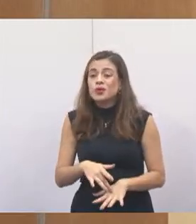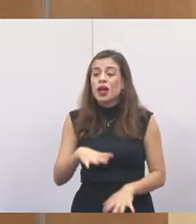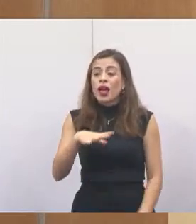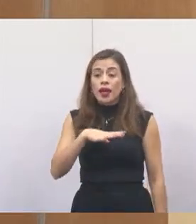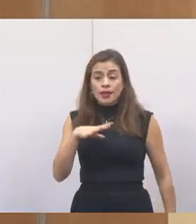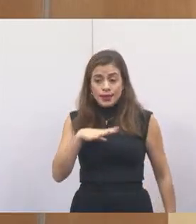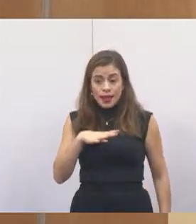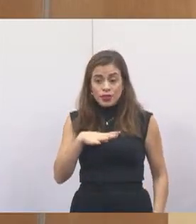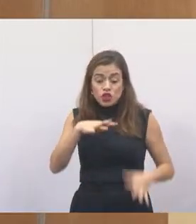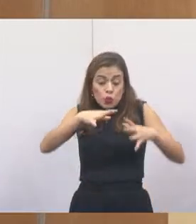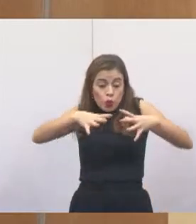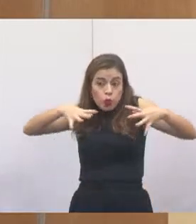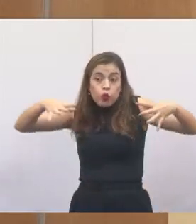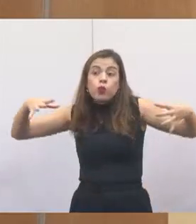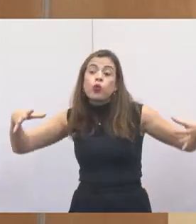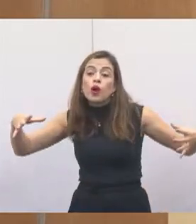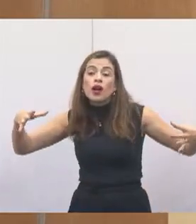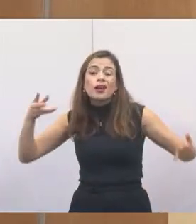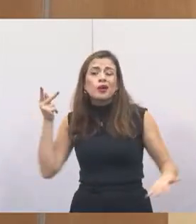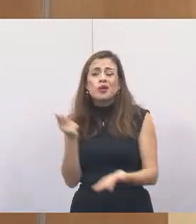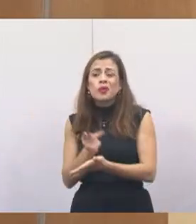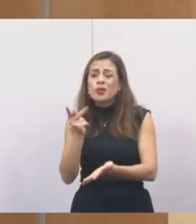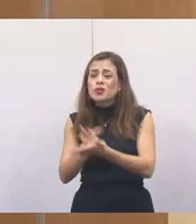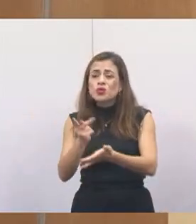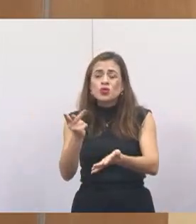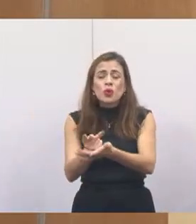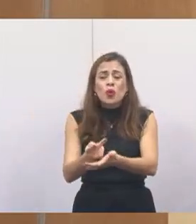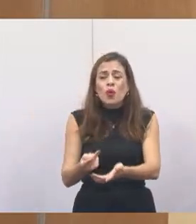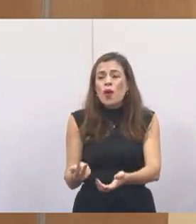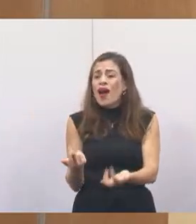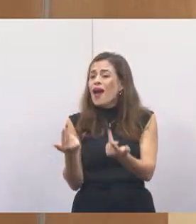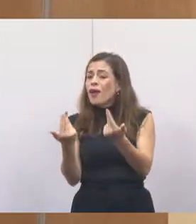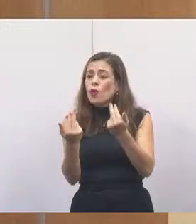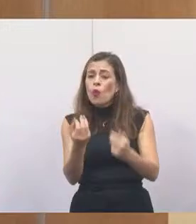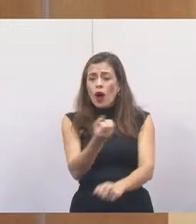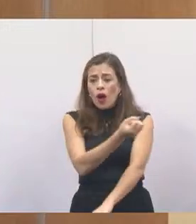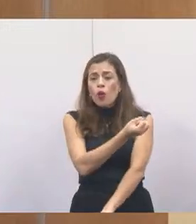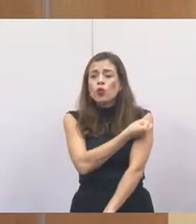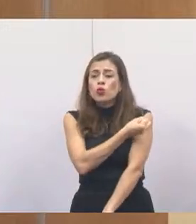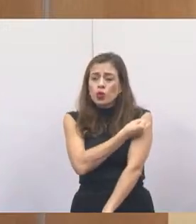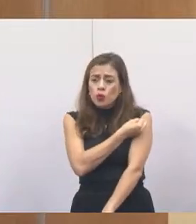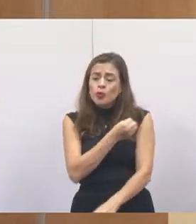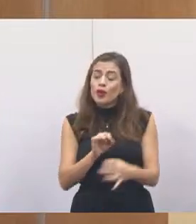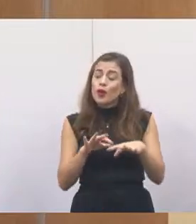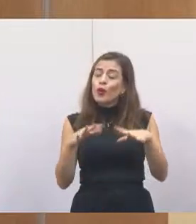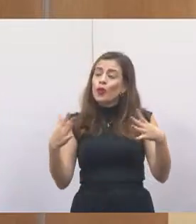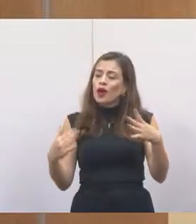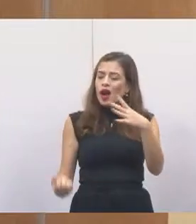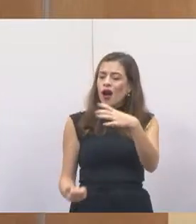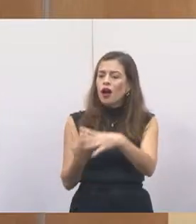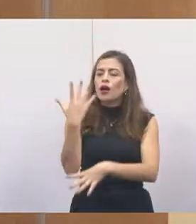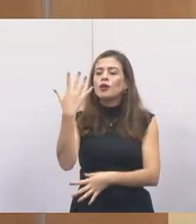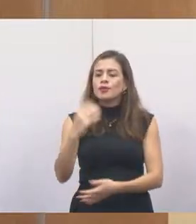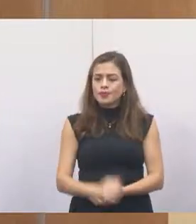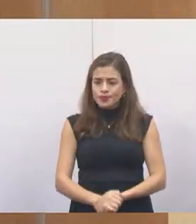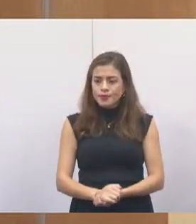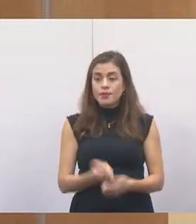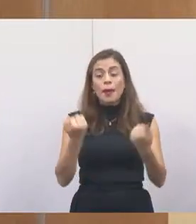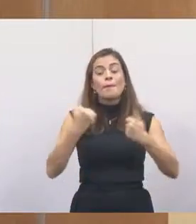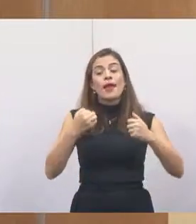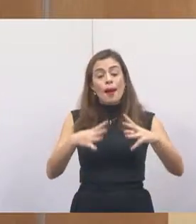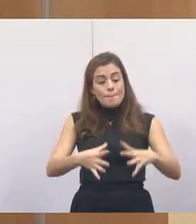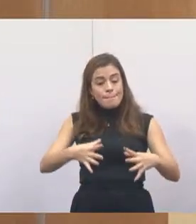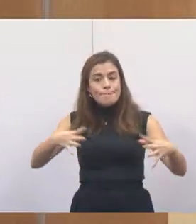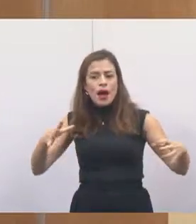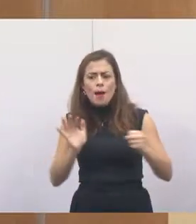permanece com o mesmo número de conselheiros quando foi da sua criação. É preciso ampliar esse serviço de